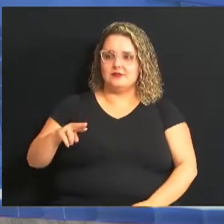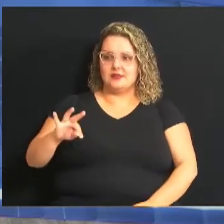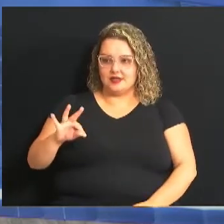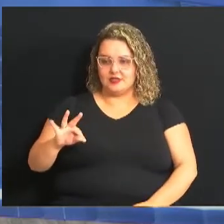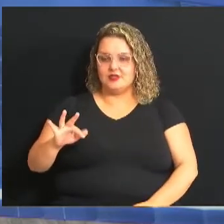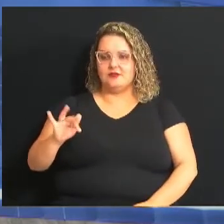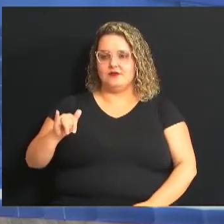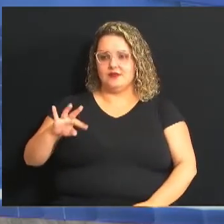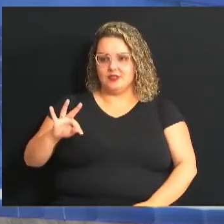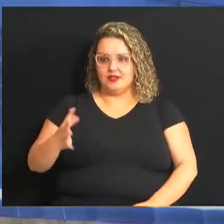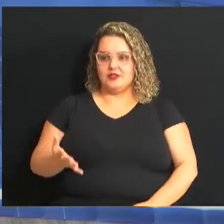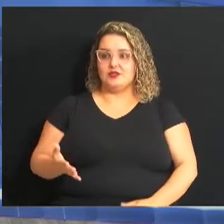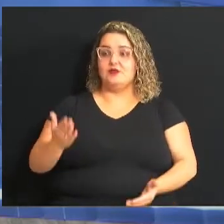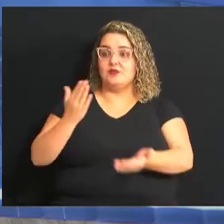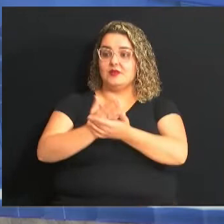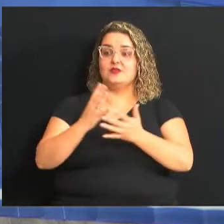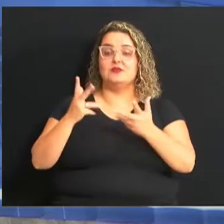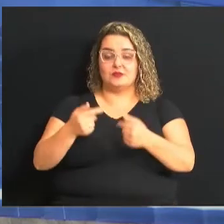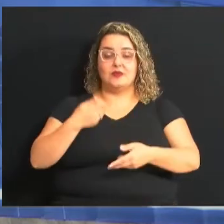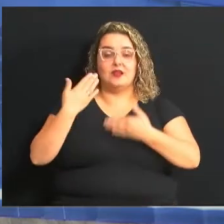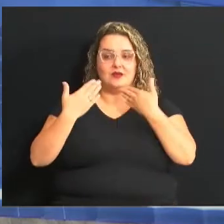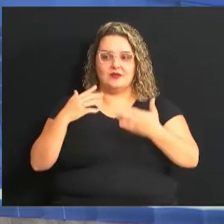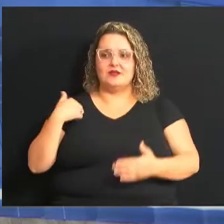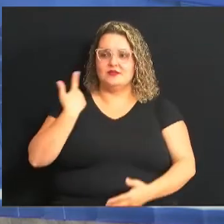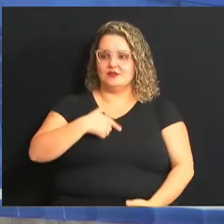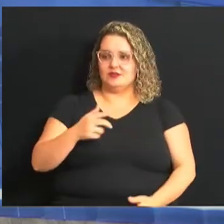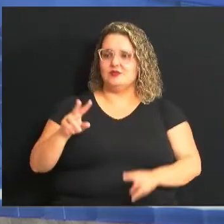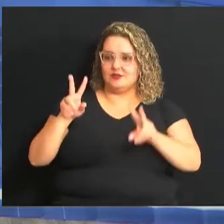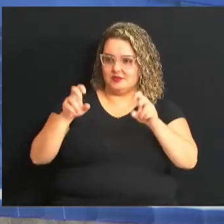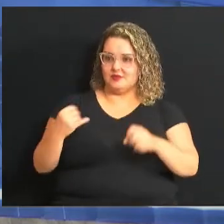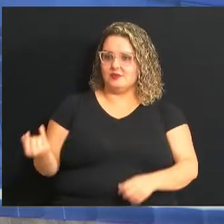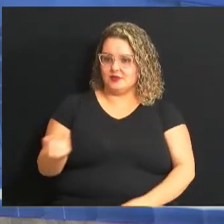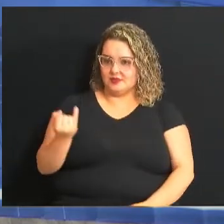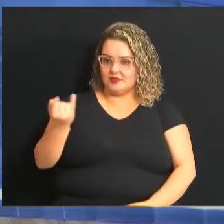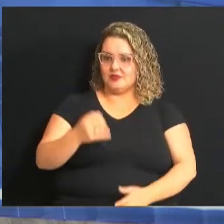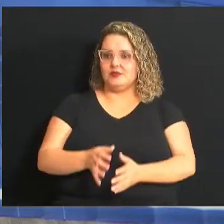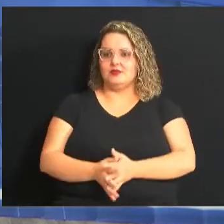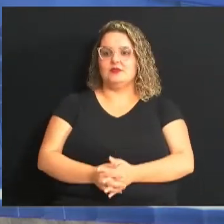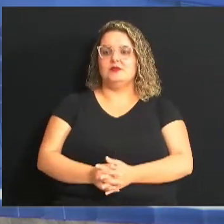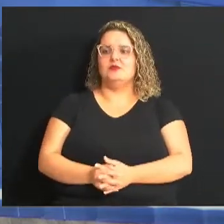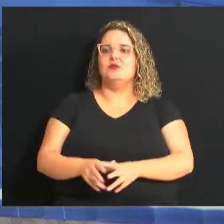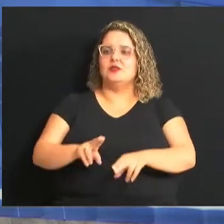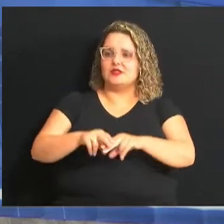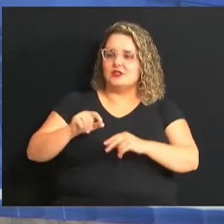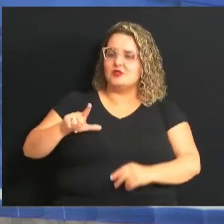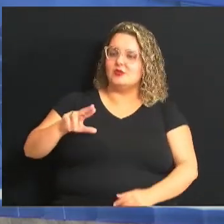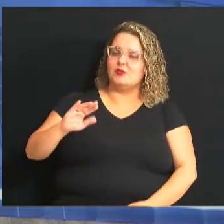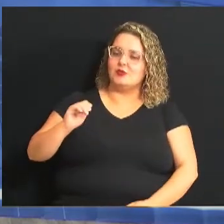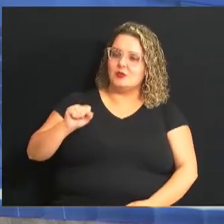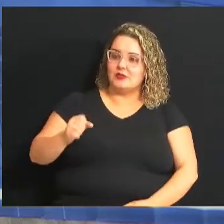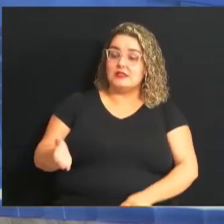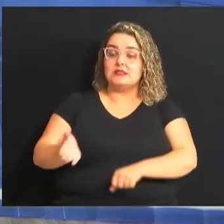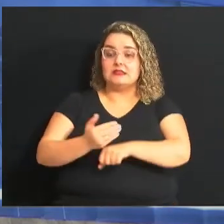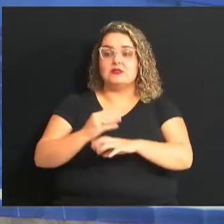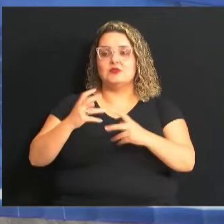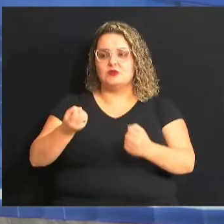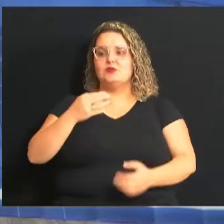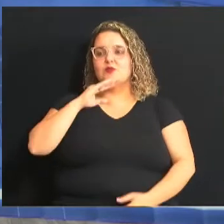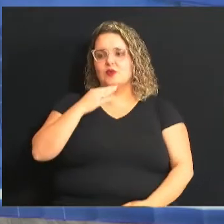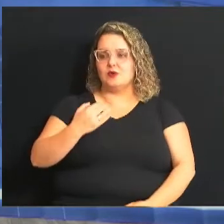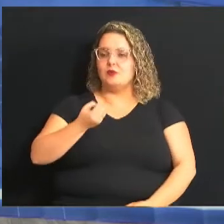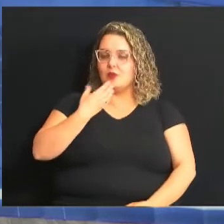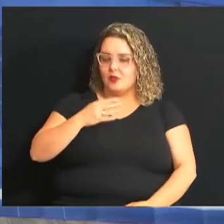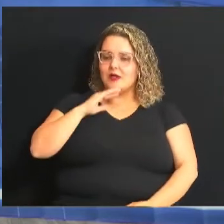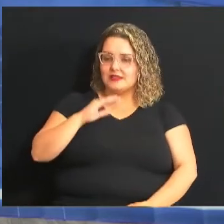de sexta-feira para falar com a gente aqui sobre esse assunto tão importante. Por isso, Lucas, antes de mais nada, uma boa tarde para você